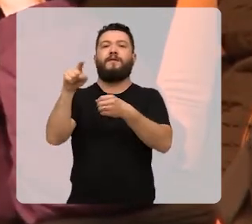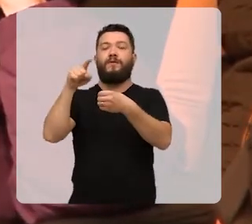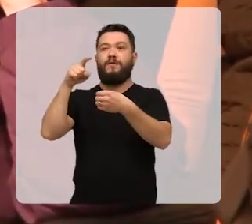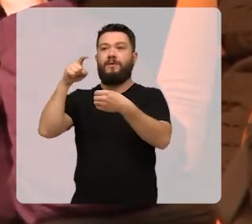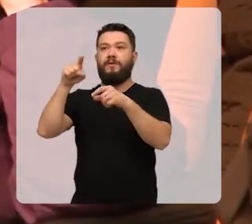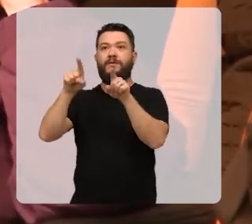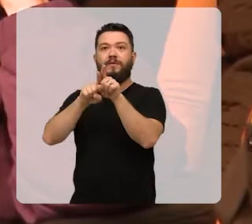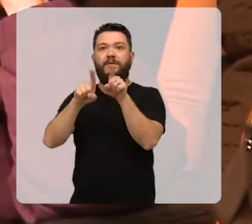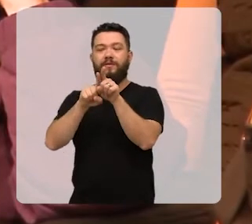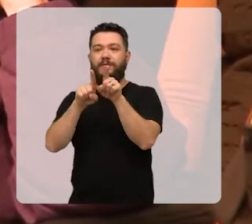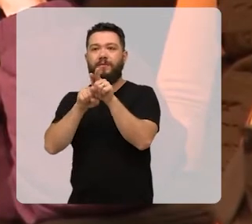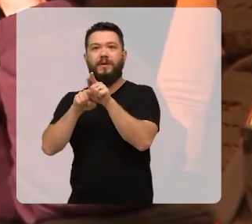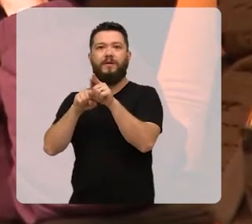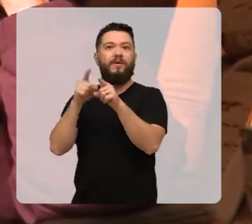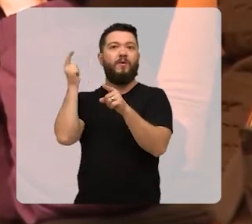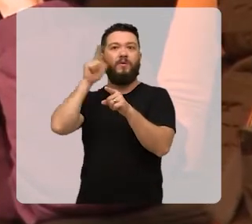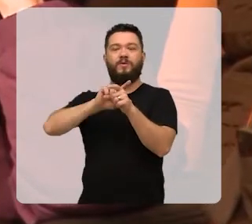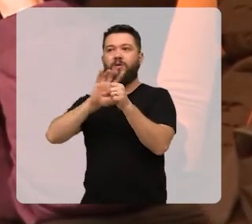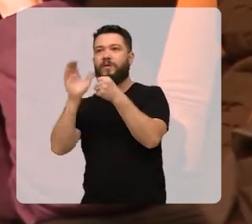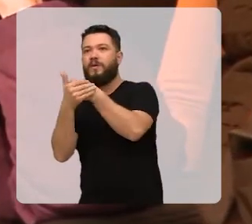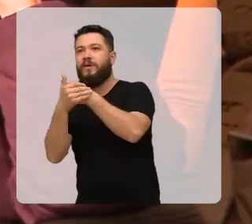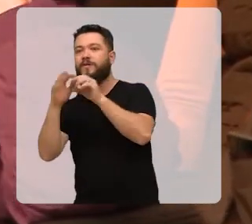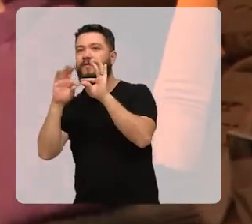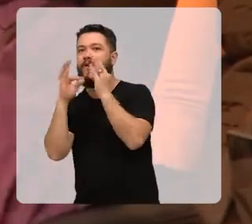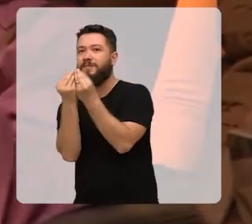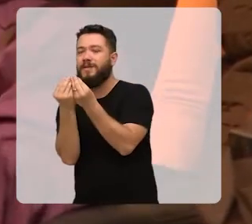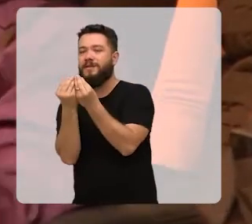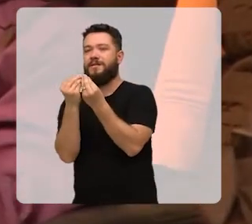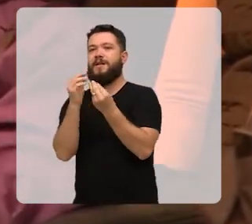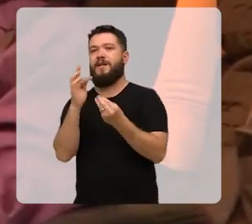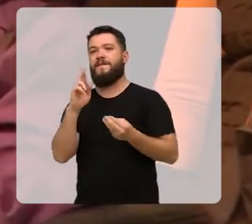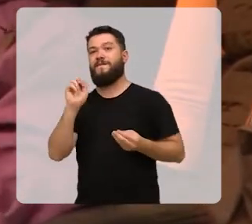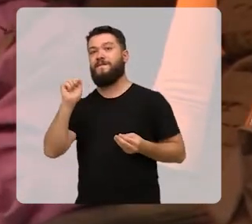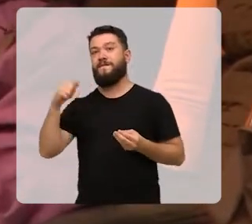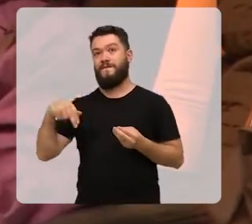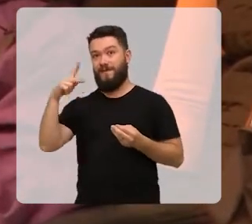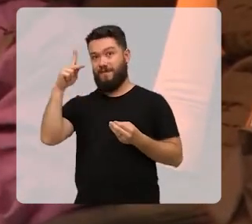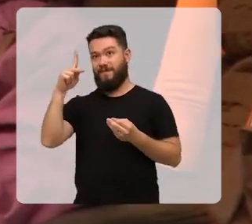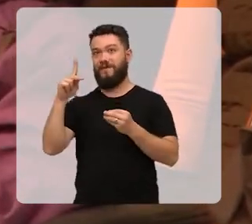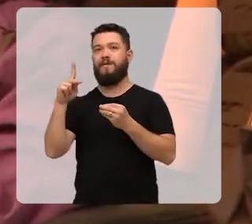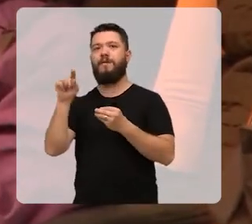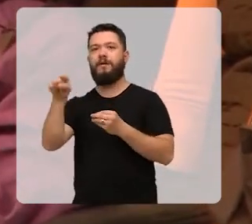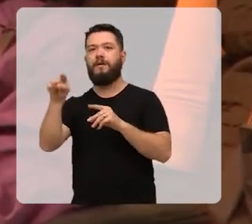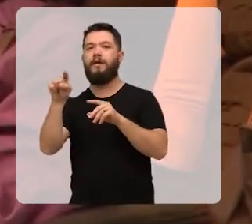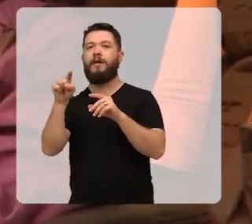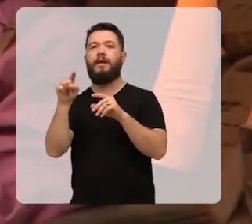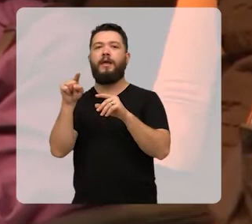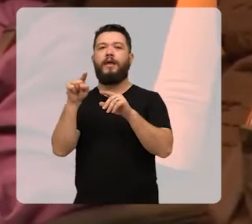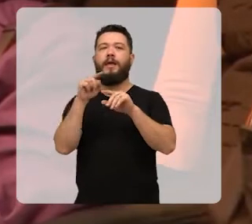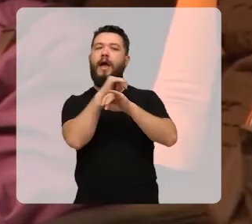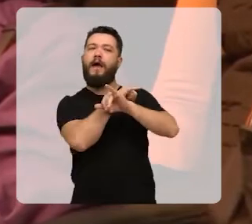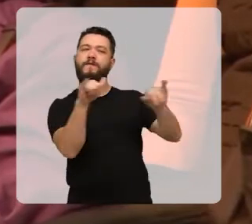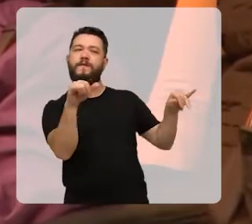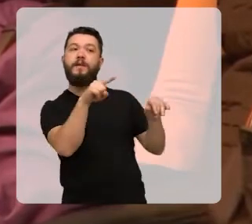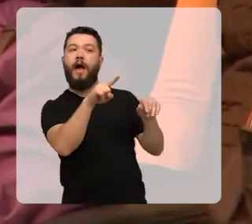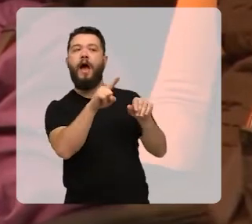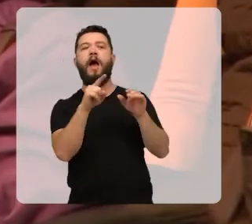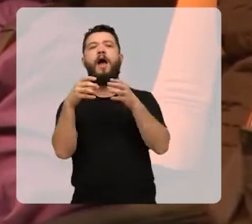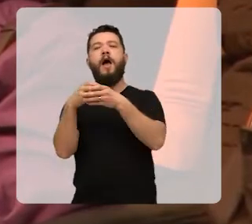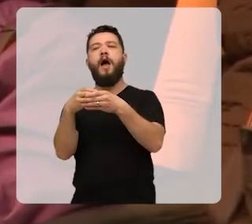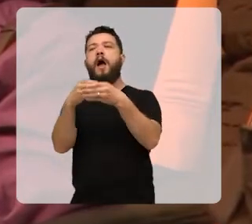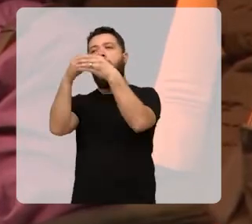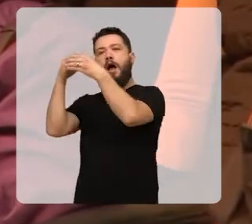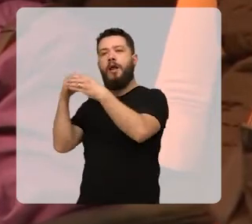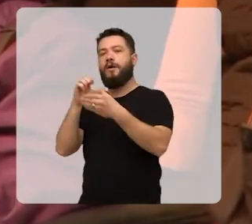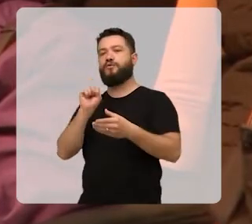esconderijo da família franca. Espalhou-se boata que foram para a Suíça. Não foram. O campo de concentral